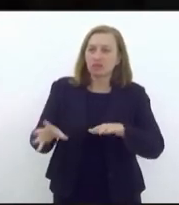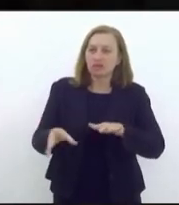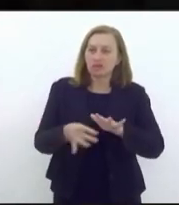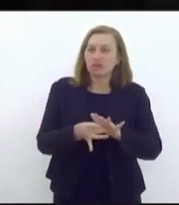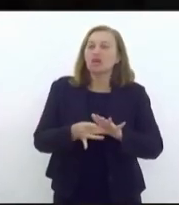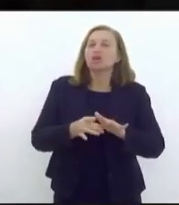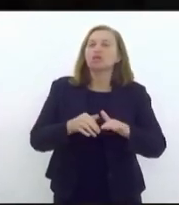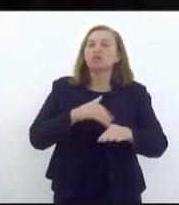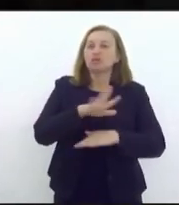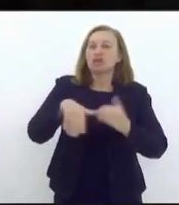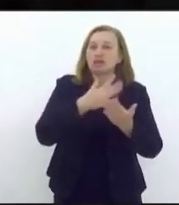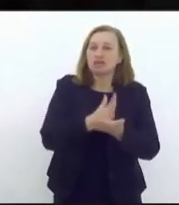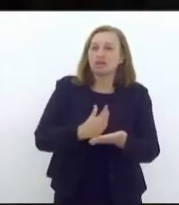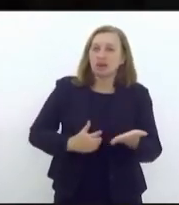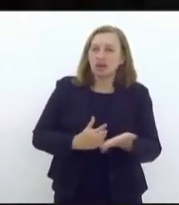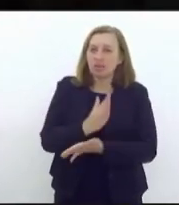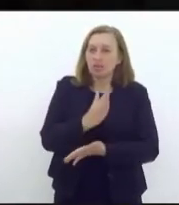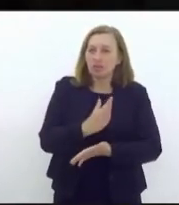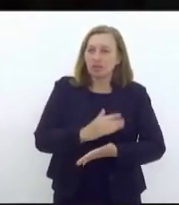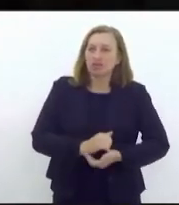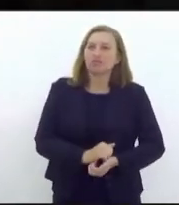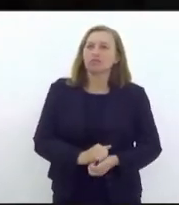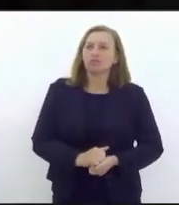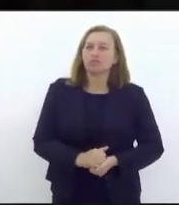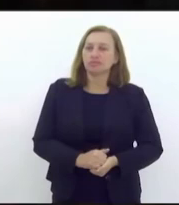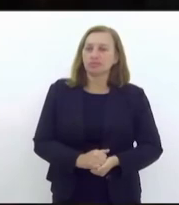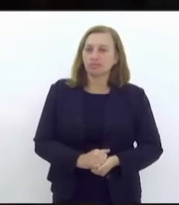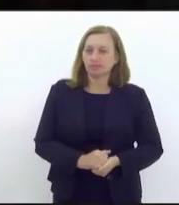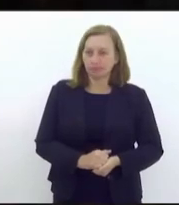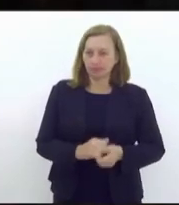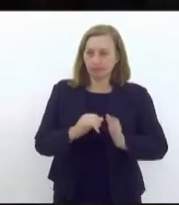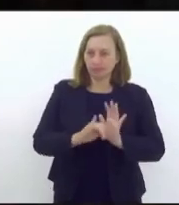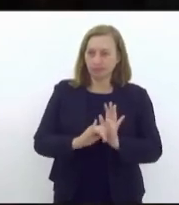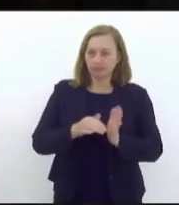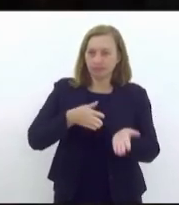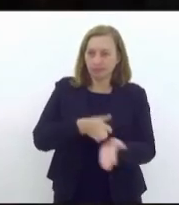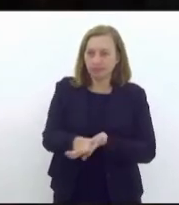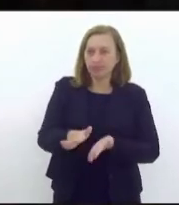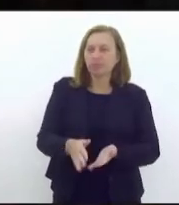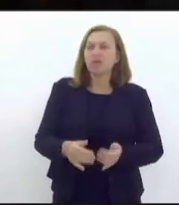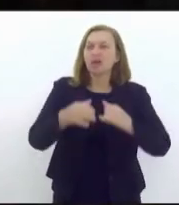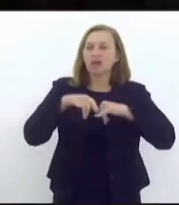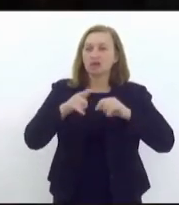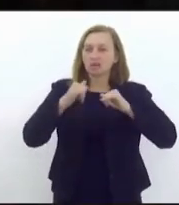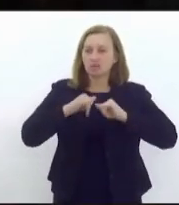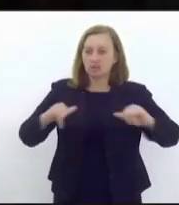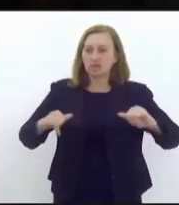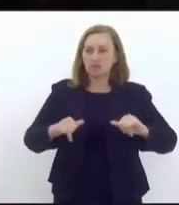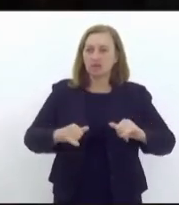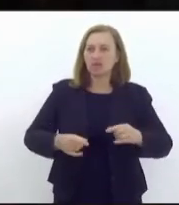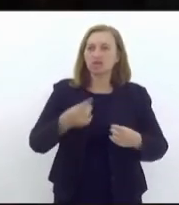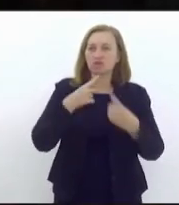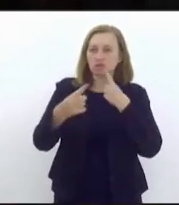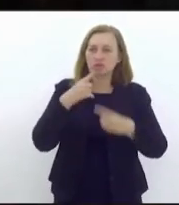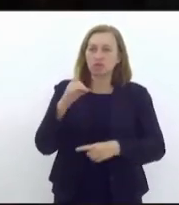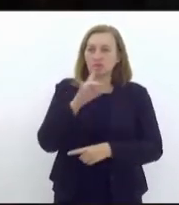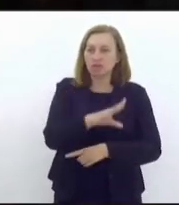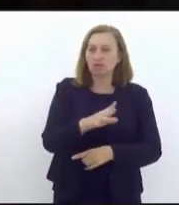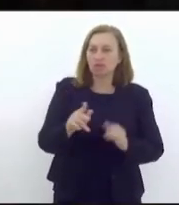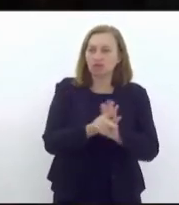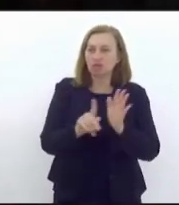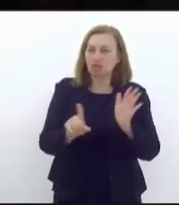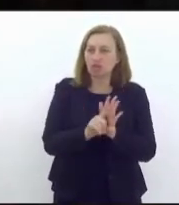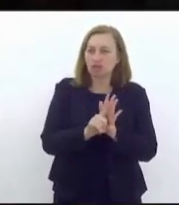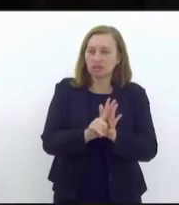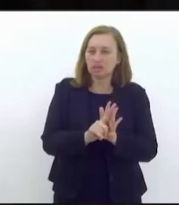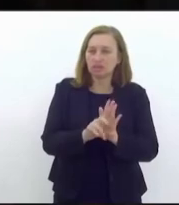emendada senhores que a própria mãe como estão aprovado vai a publicação anuncio em regime de urgência e discussão única